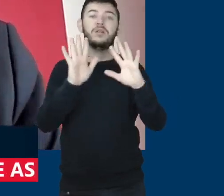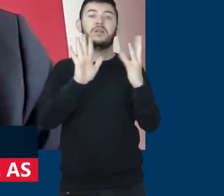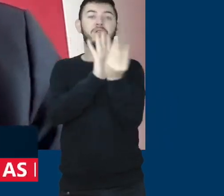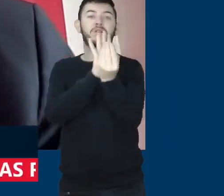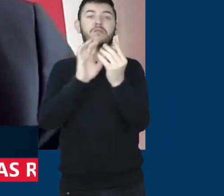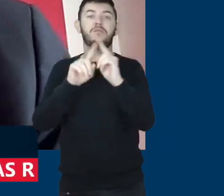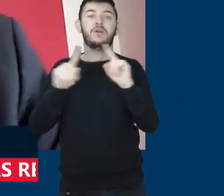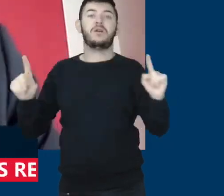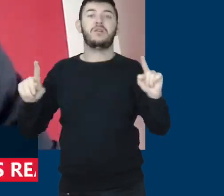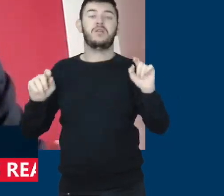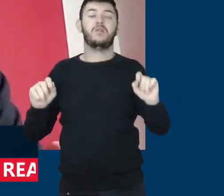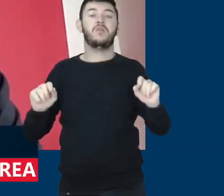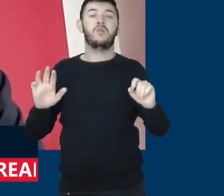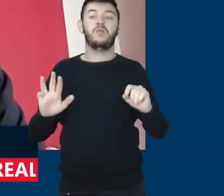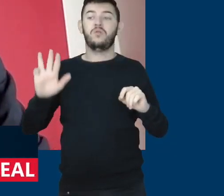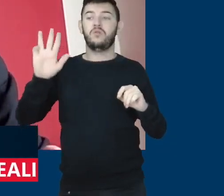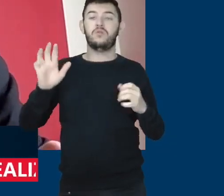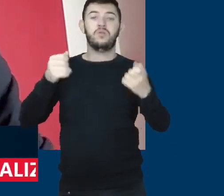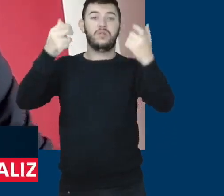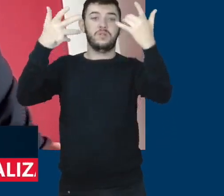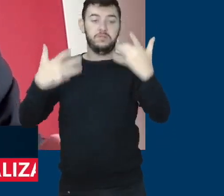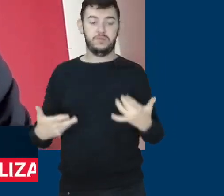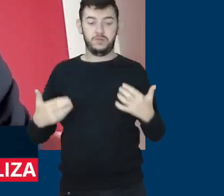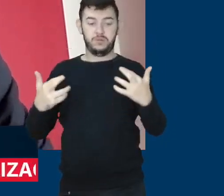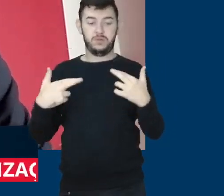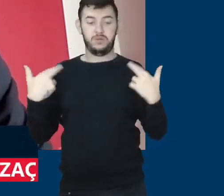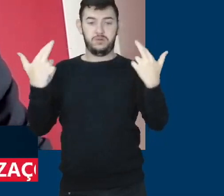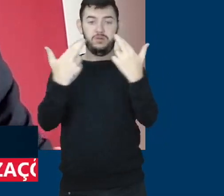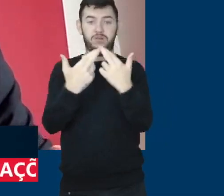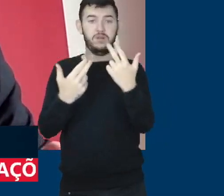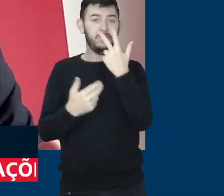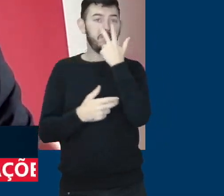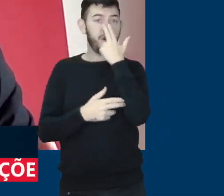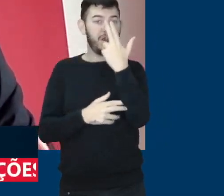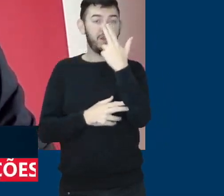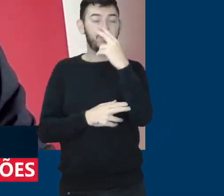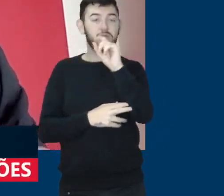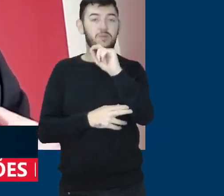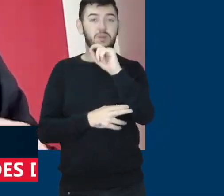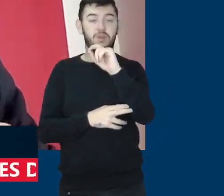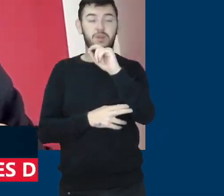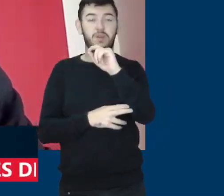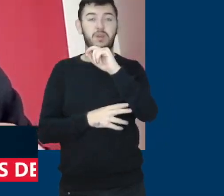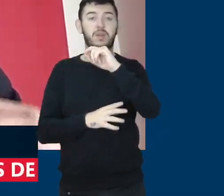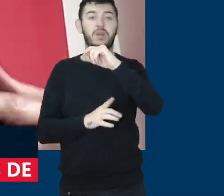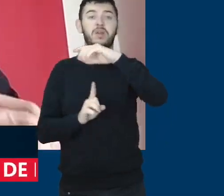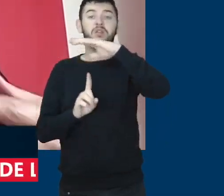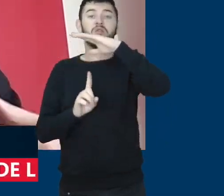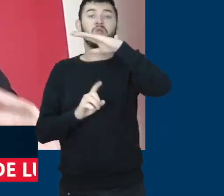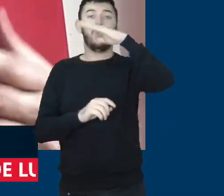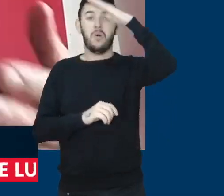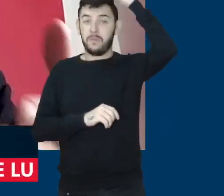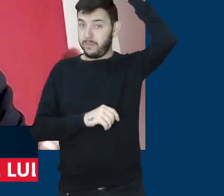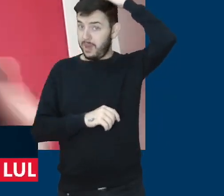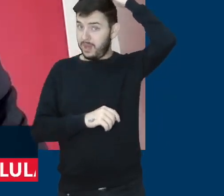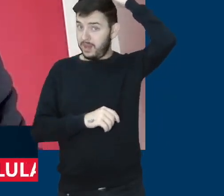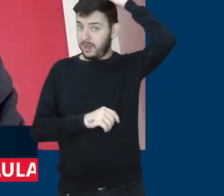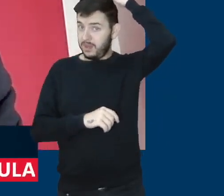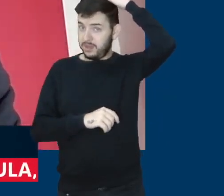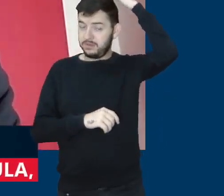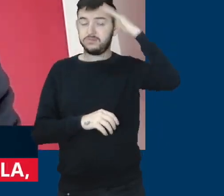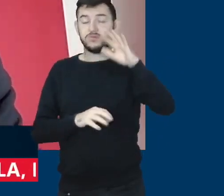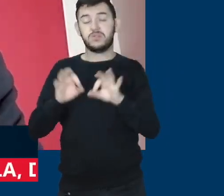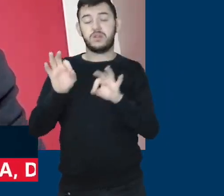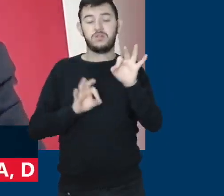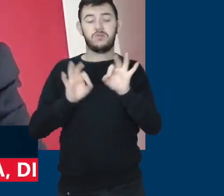ser no norte do país, se não me engano, Pará, já estaria definido, e, portanto, todos nós sabemos